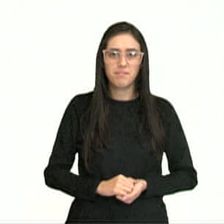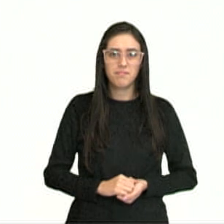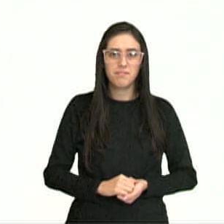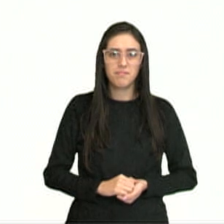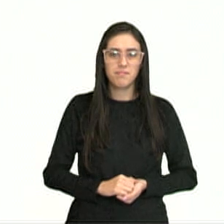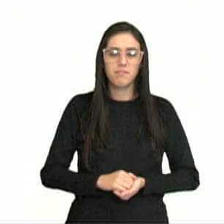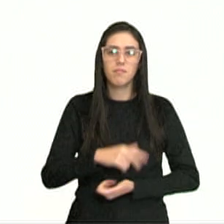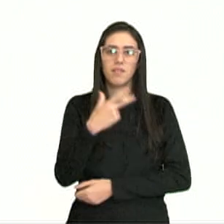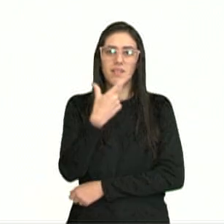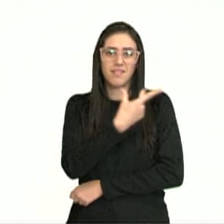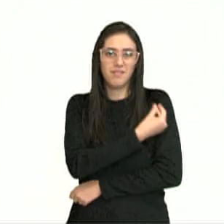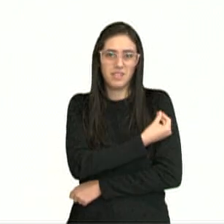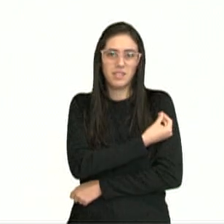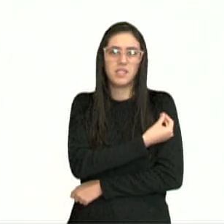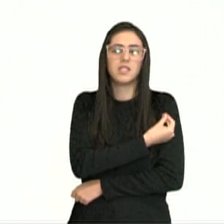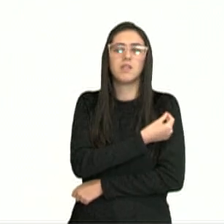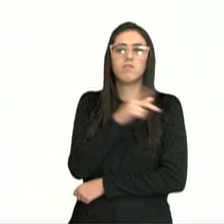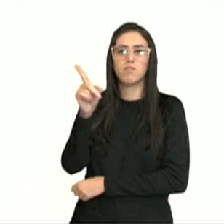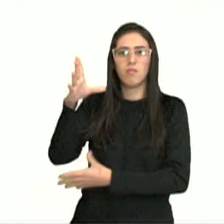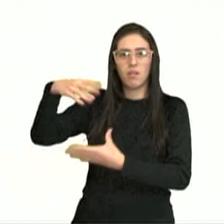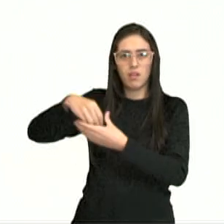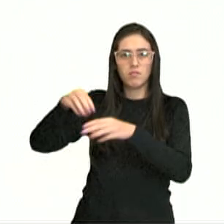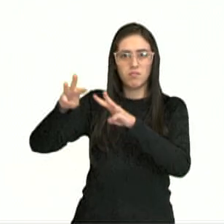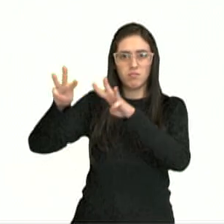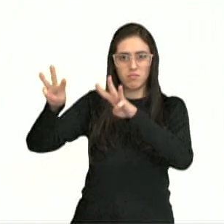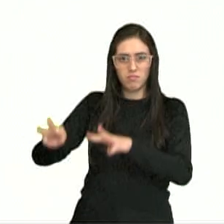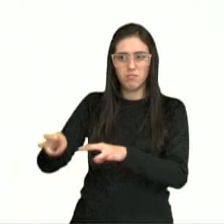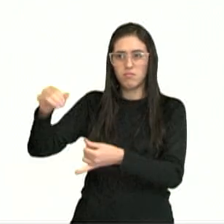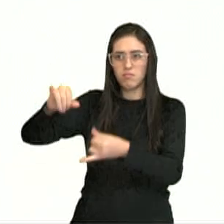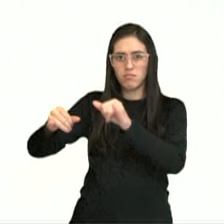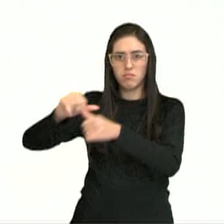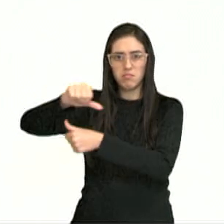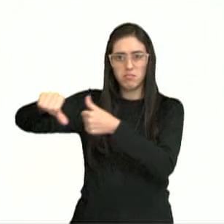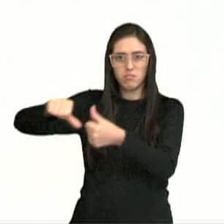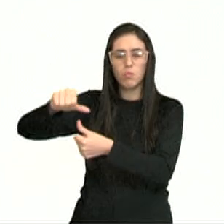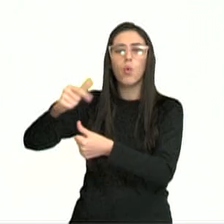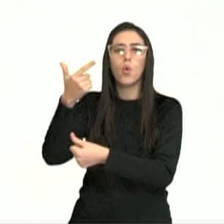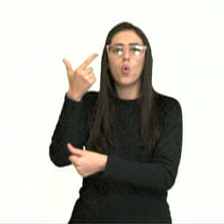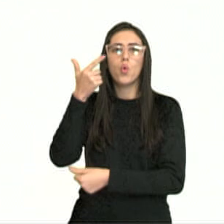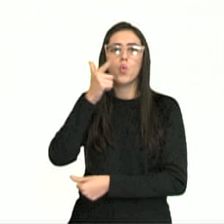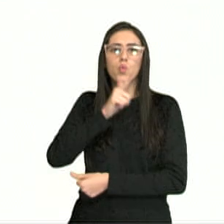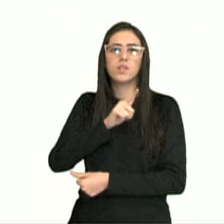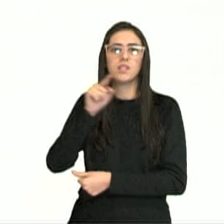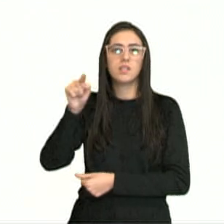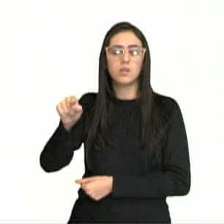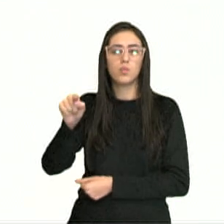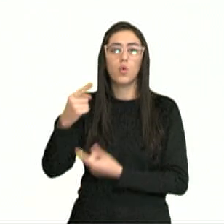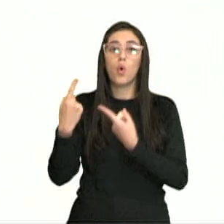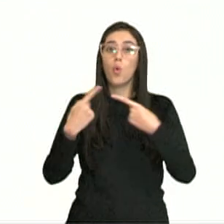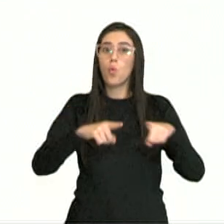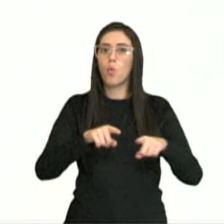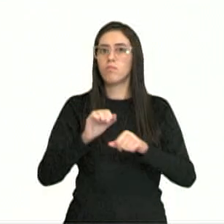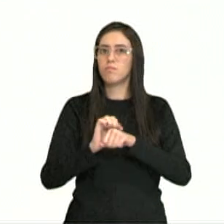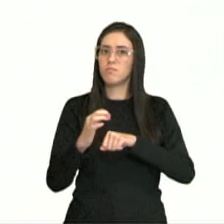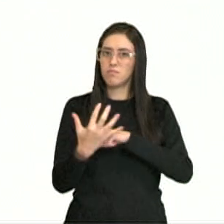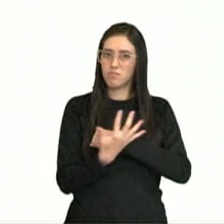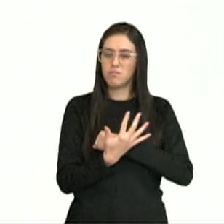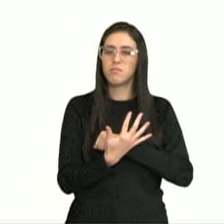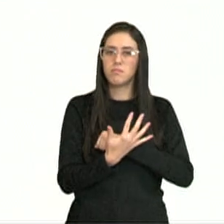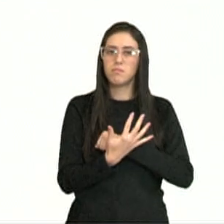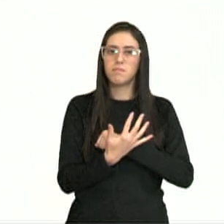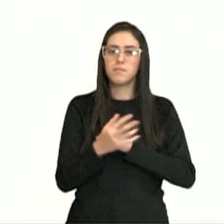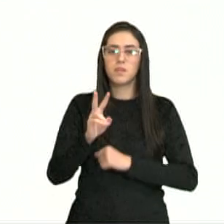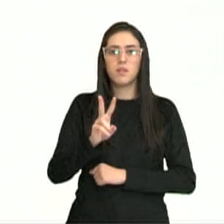vacina desenvolvida na Universidade Federal do Paraná contra a Covid-19 deve encerrar